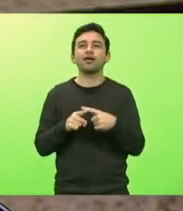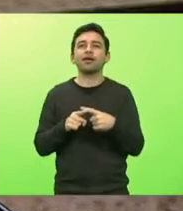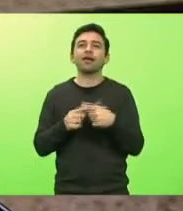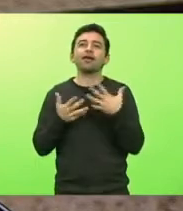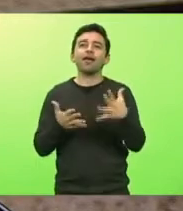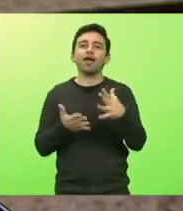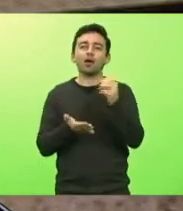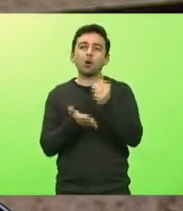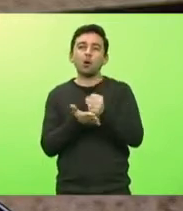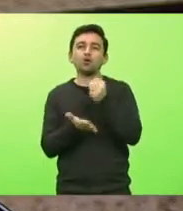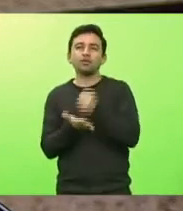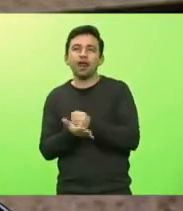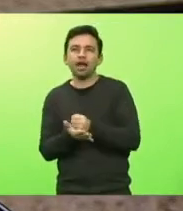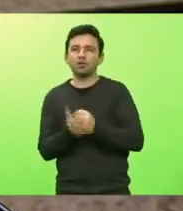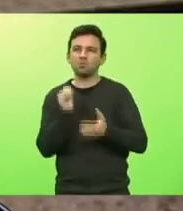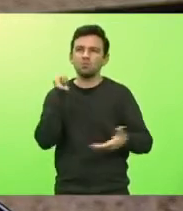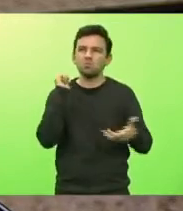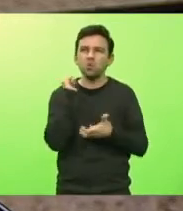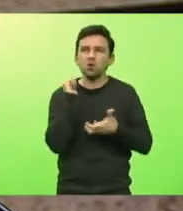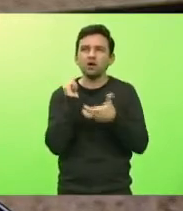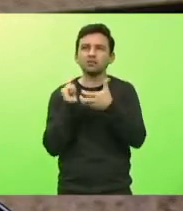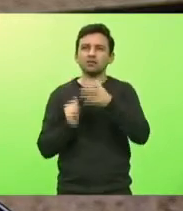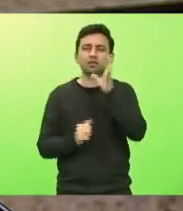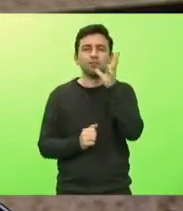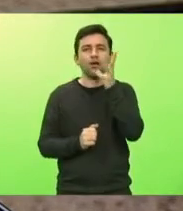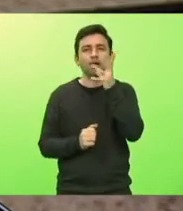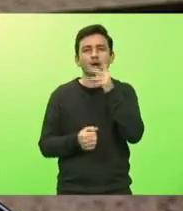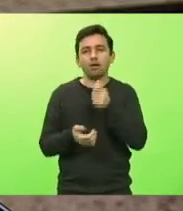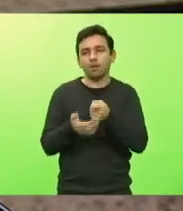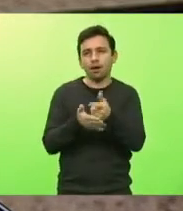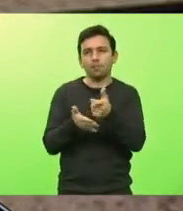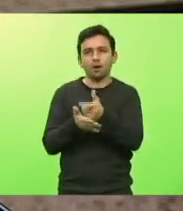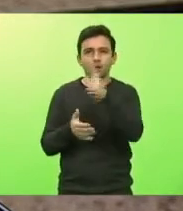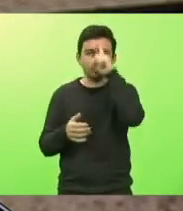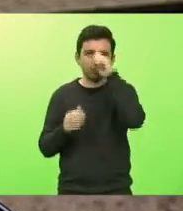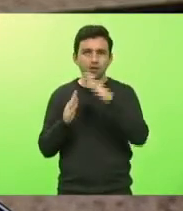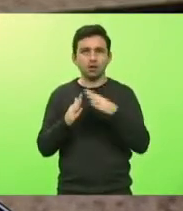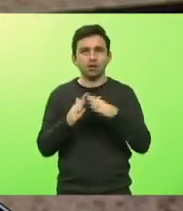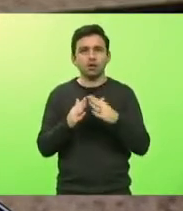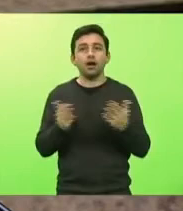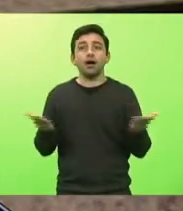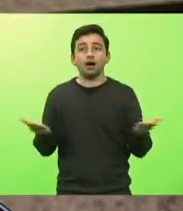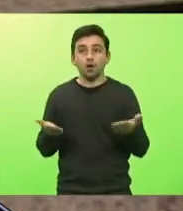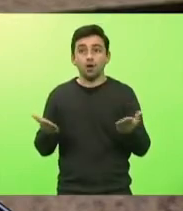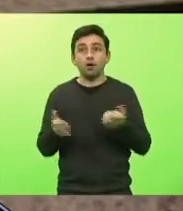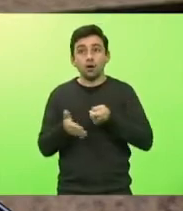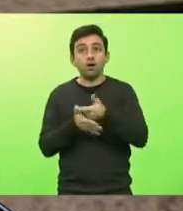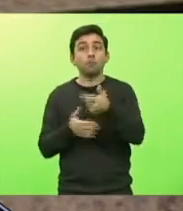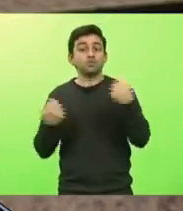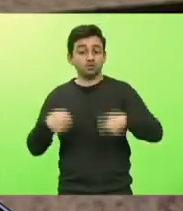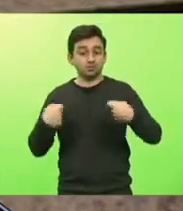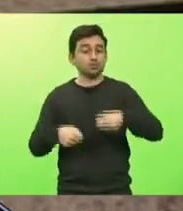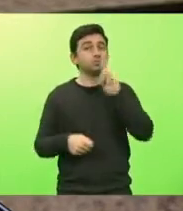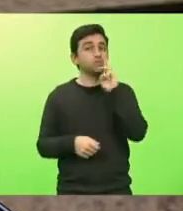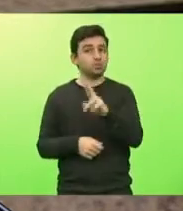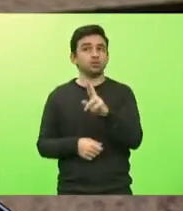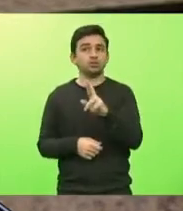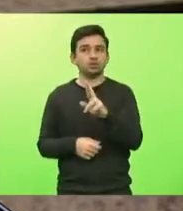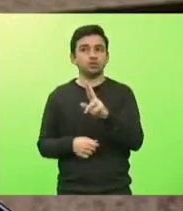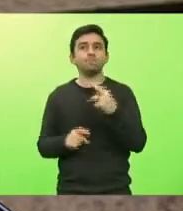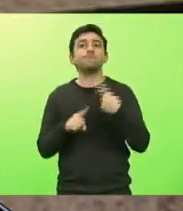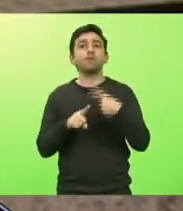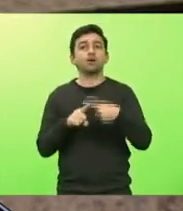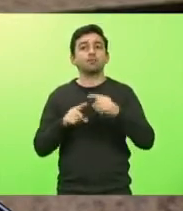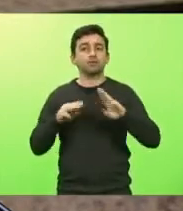cheio de burocracia para dificultar o pagamento para os hospitais. Mas agora, mesmo que pagou, vai ter que responder. Vai ter que responder, porque o